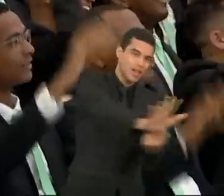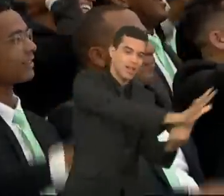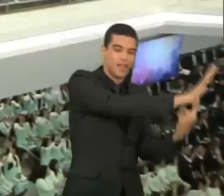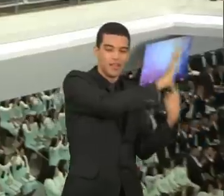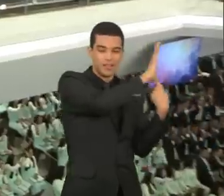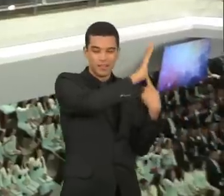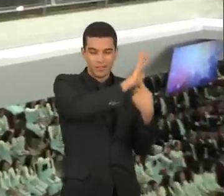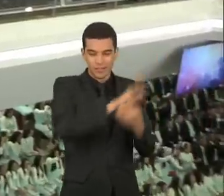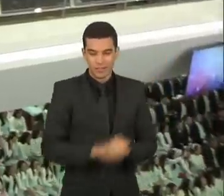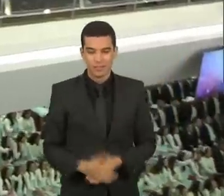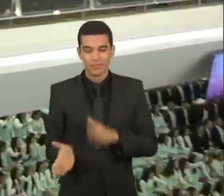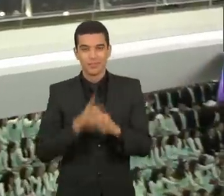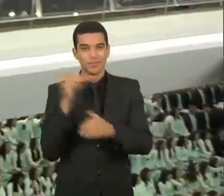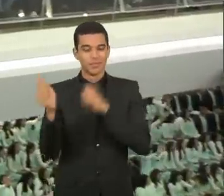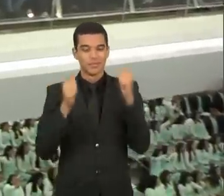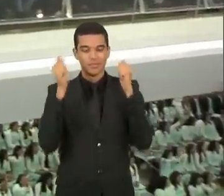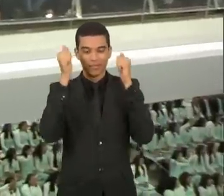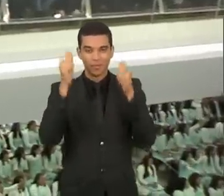Deus se revelou. Aleluia.